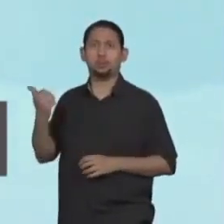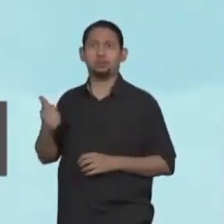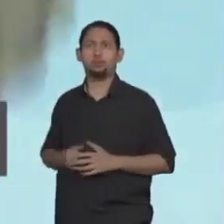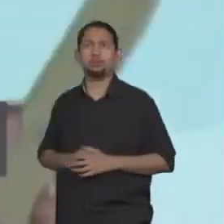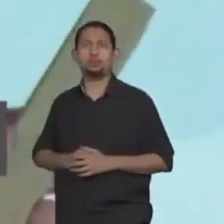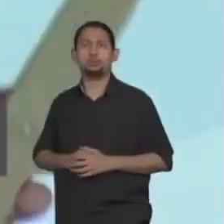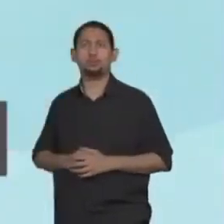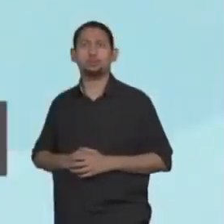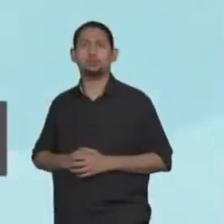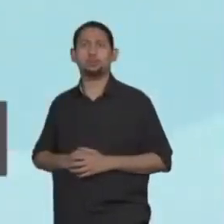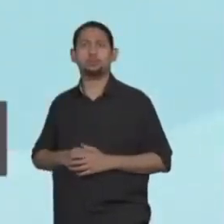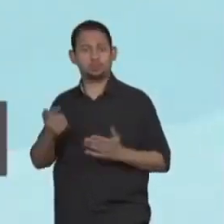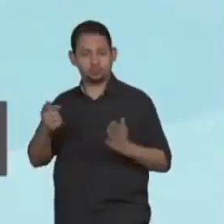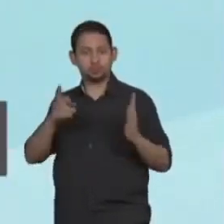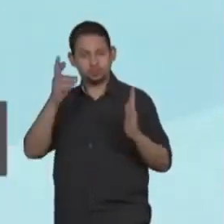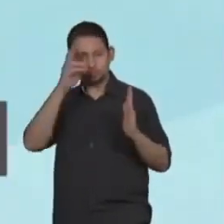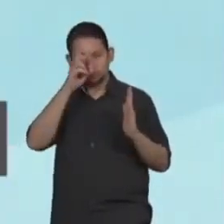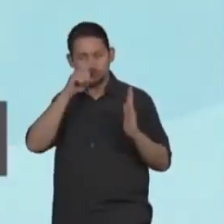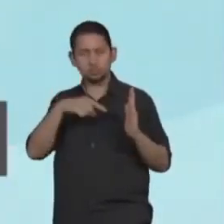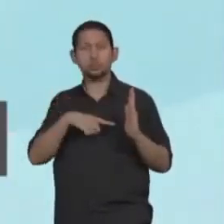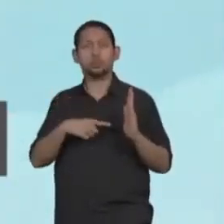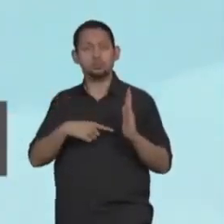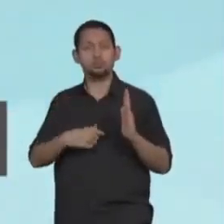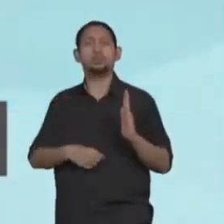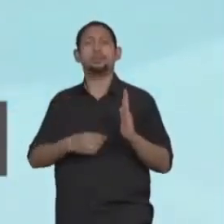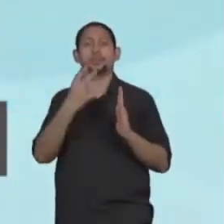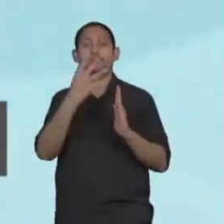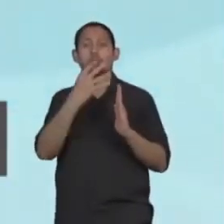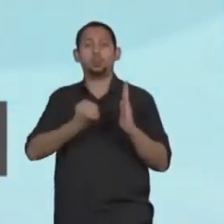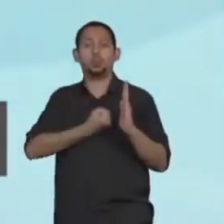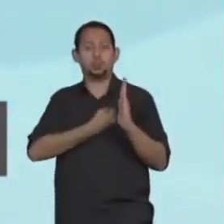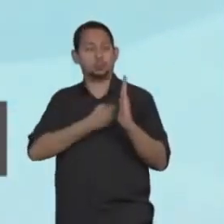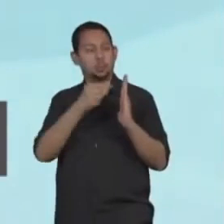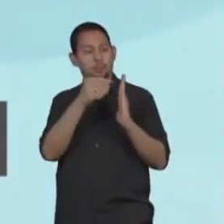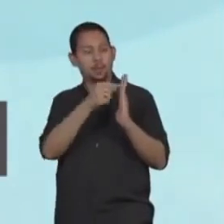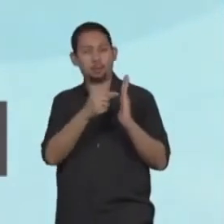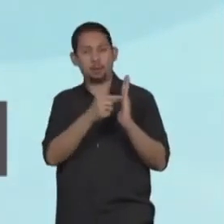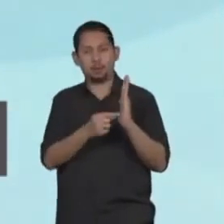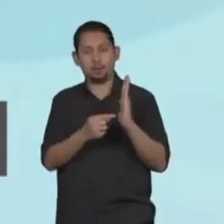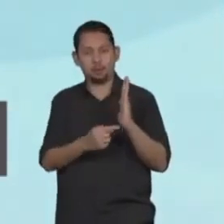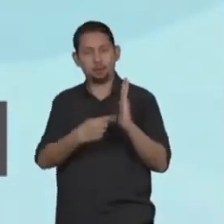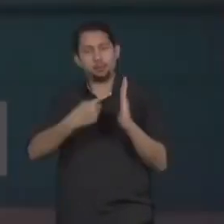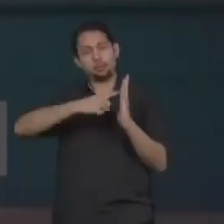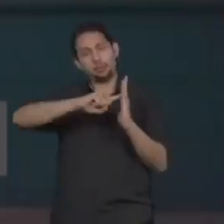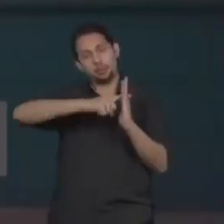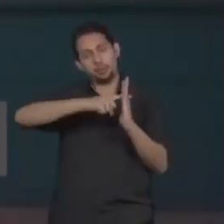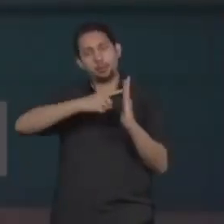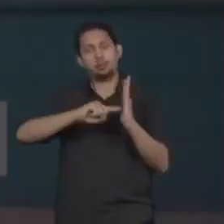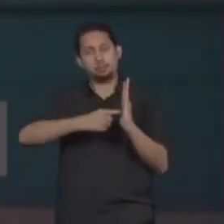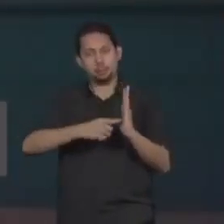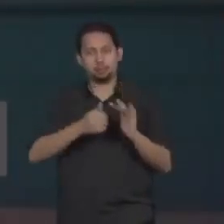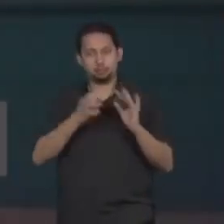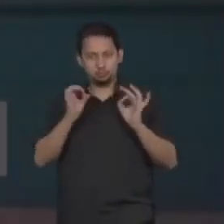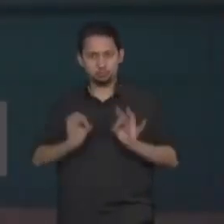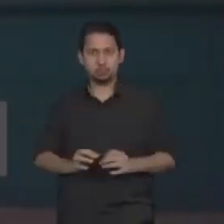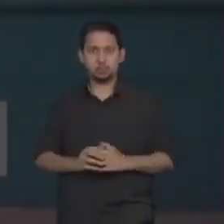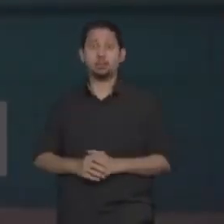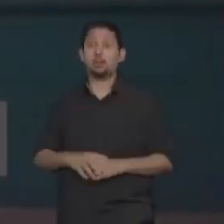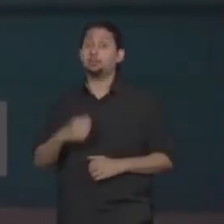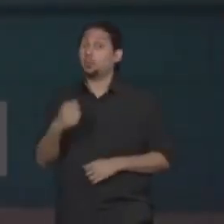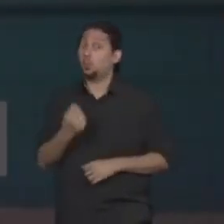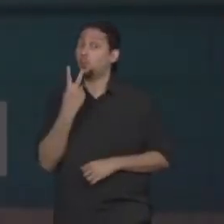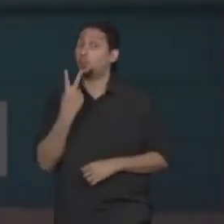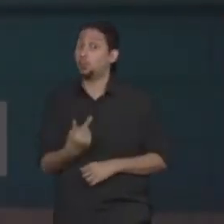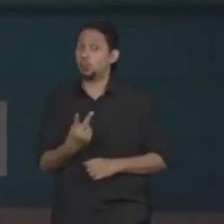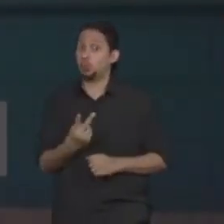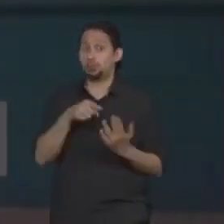furos. Aquelas marcações, então, são os furos aqui do corpo. Depois de montadas